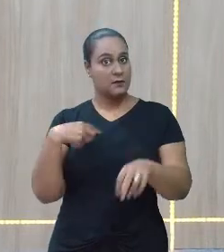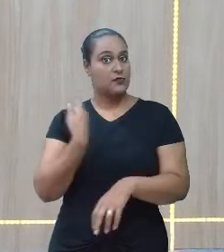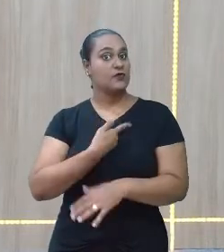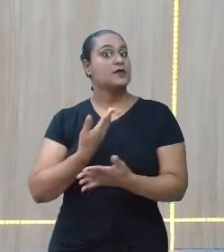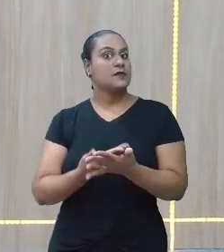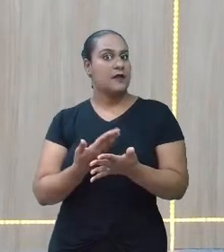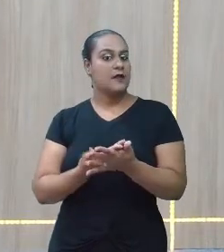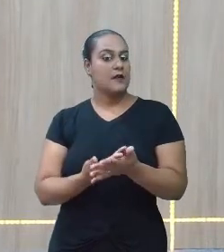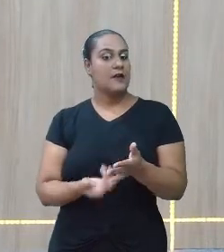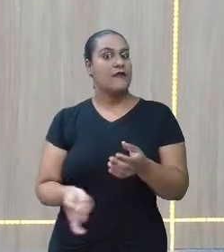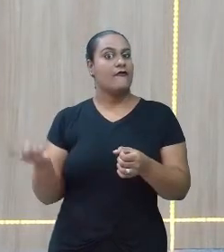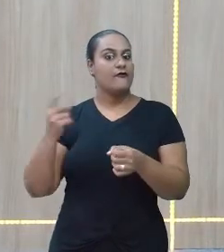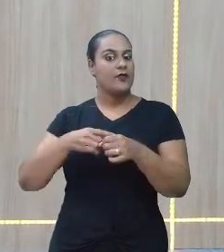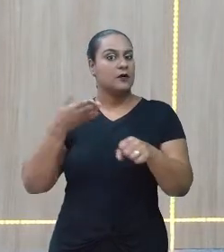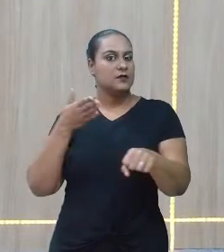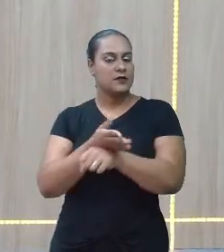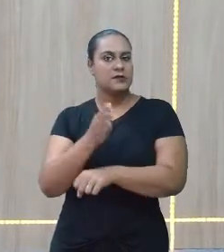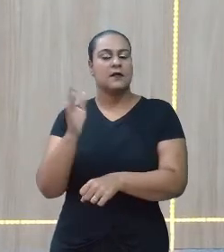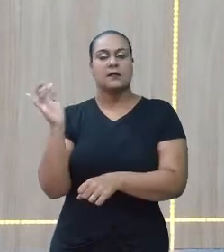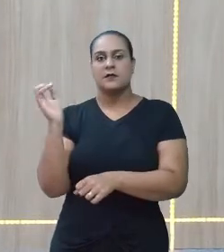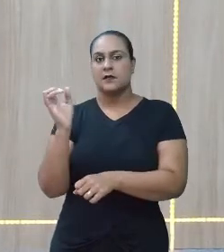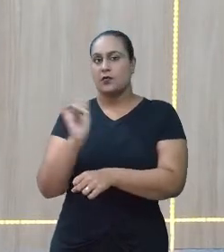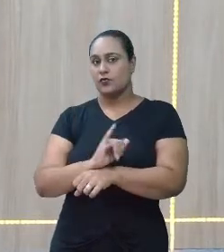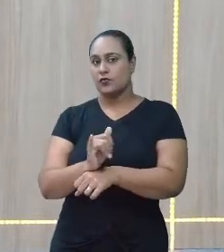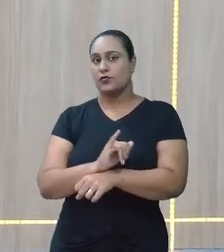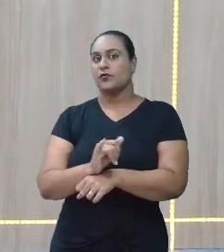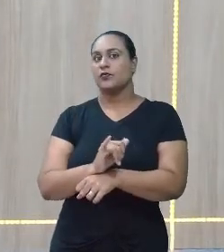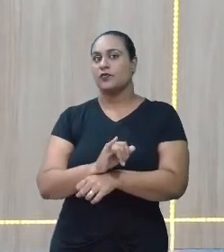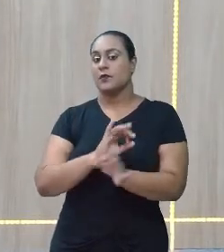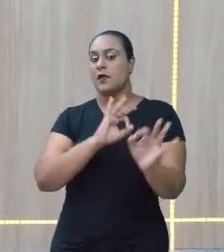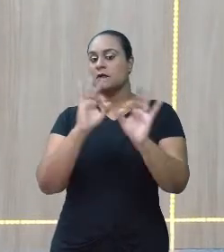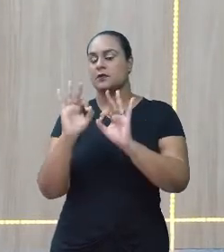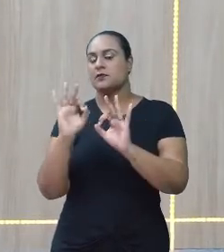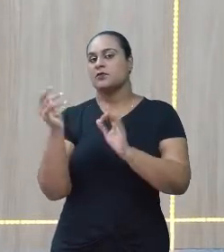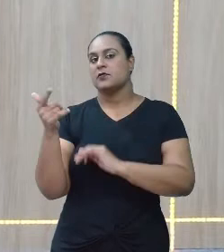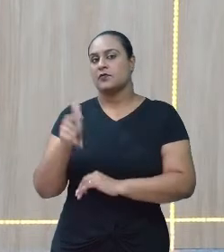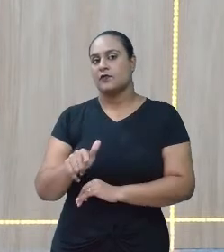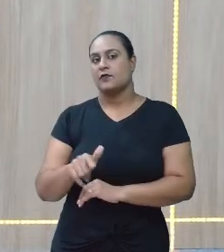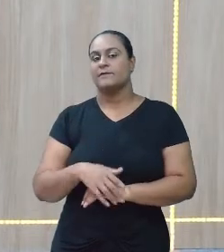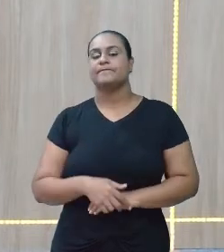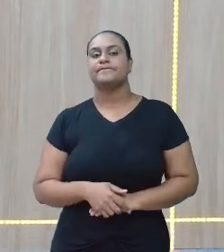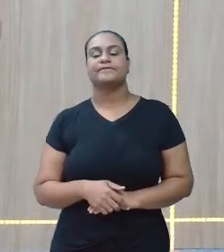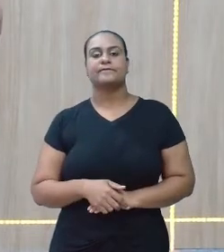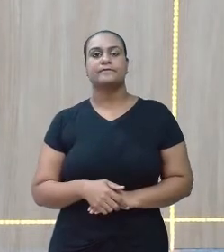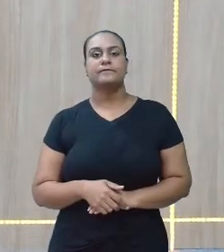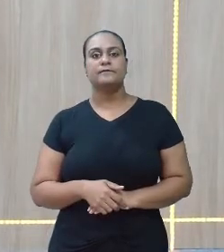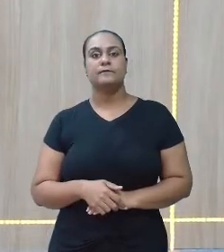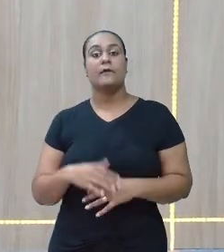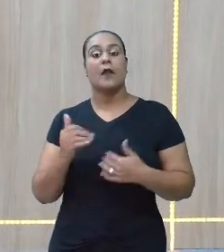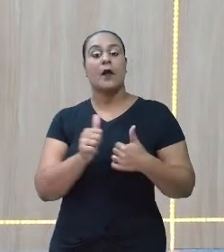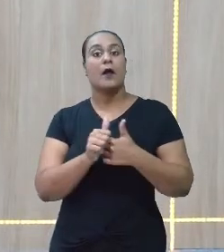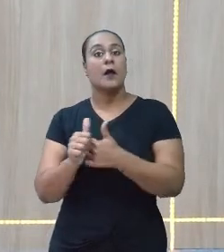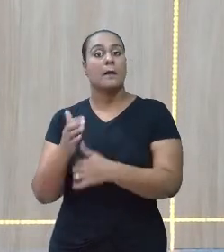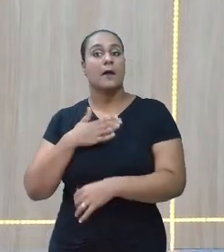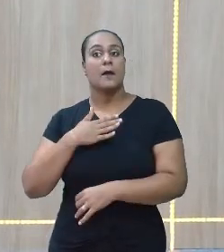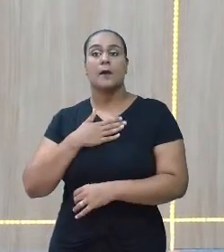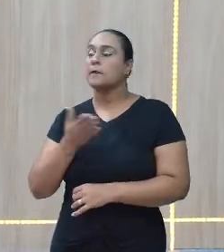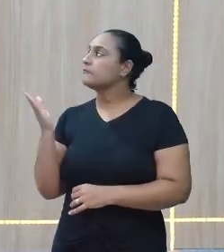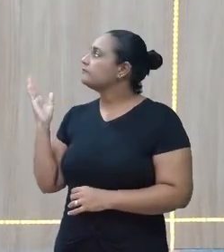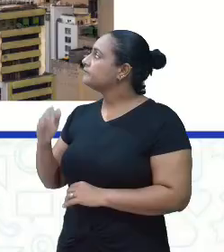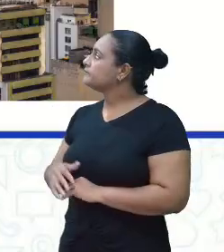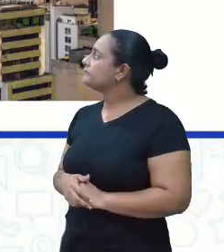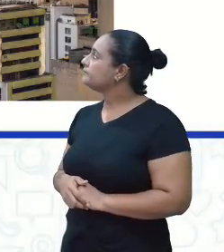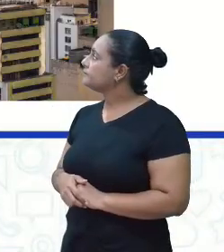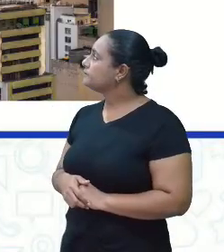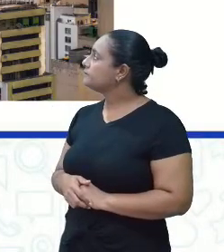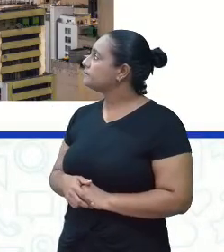Você volta lá no YouTube e repara direitinho. Pode sentar por aí, professor Revoredo, pode chegar, viu? Fica à vontade. Acompanha comigo aqui na tela ó, os exemplos,